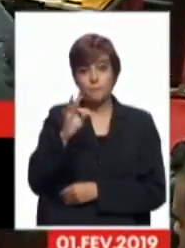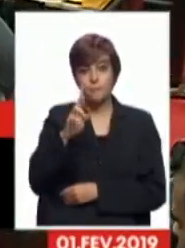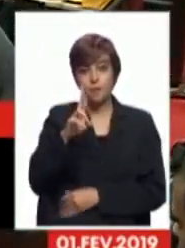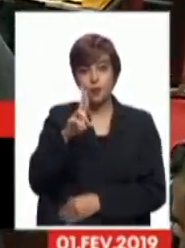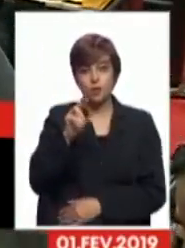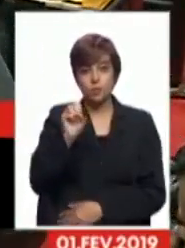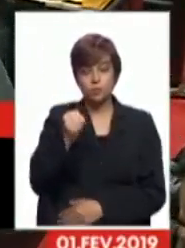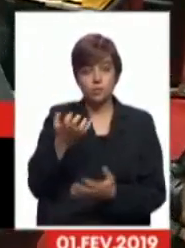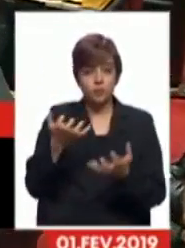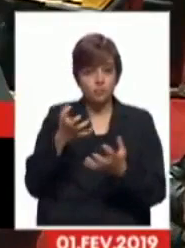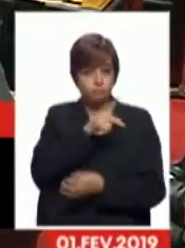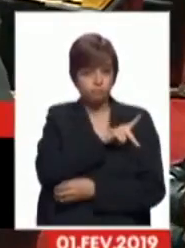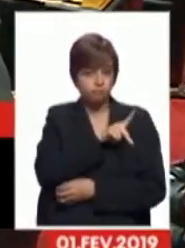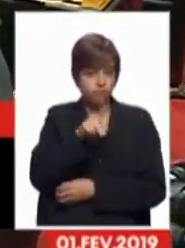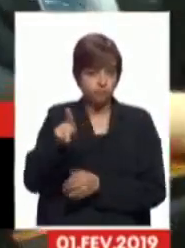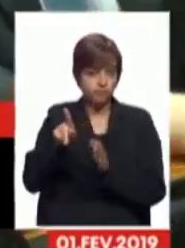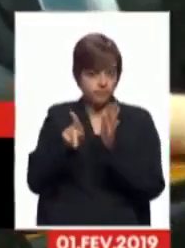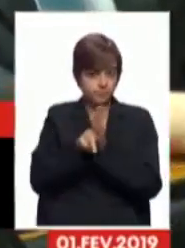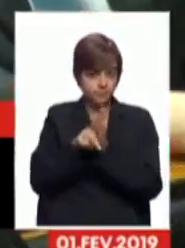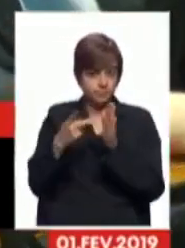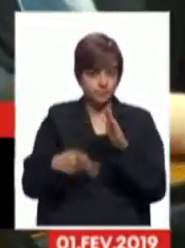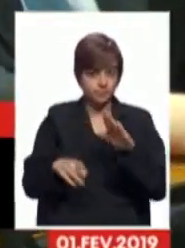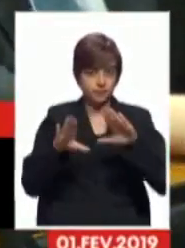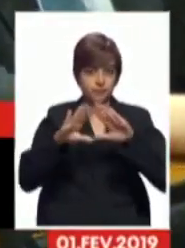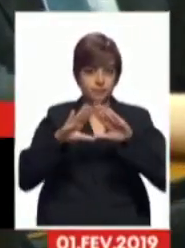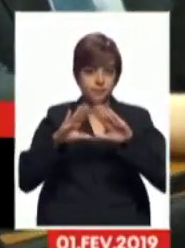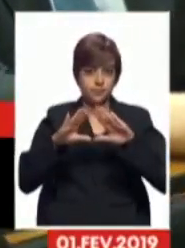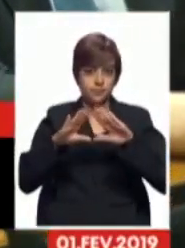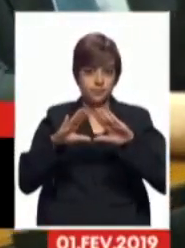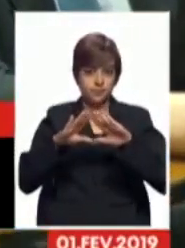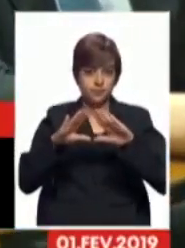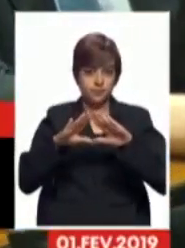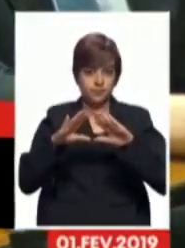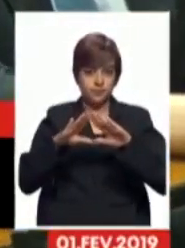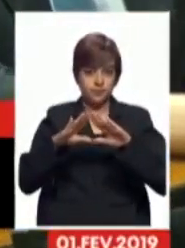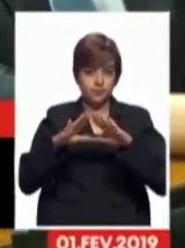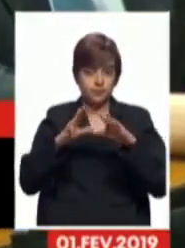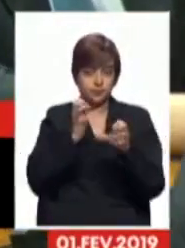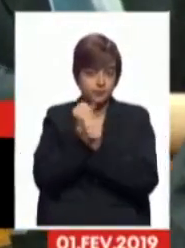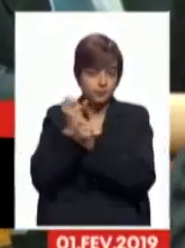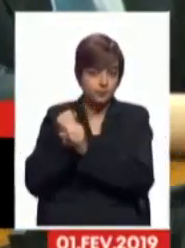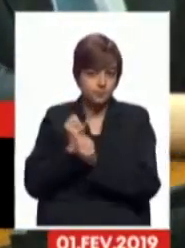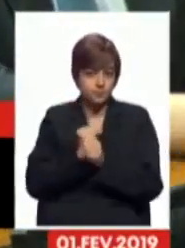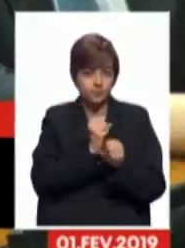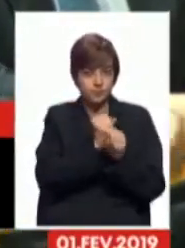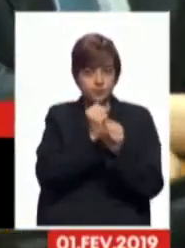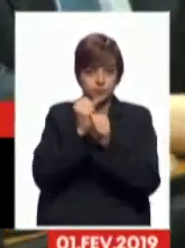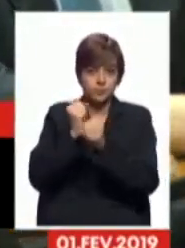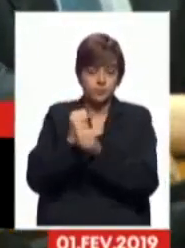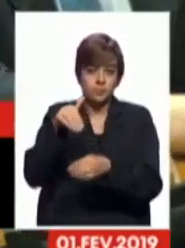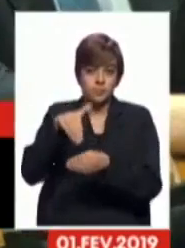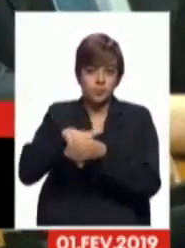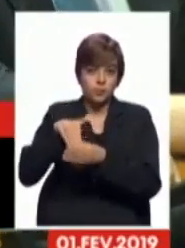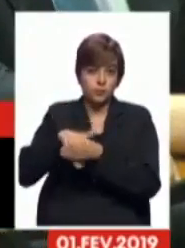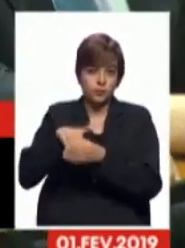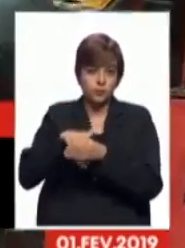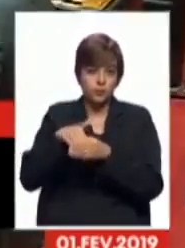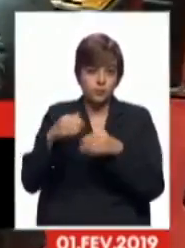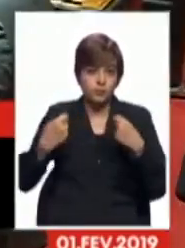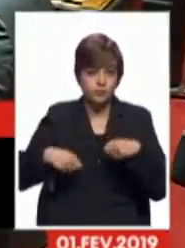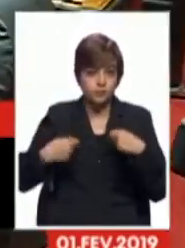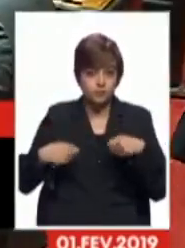candidato à presidência da Assembleia. A contagem dos votos para o cargo de presidente, é necessário